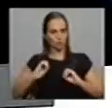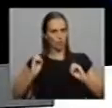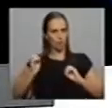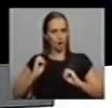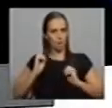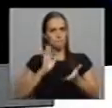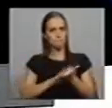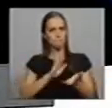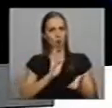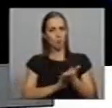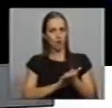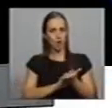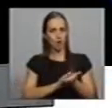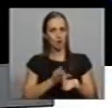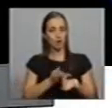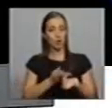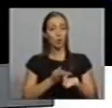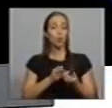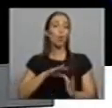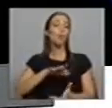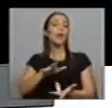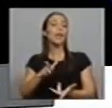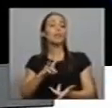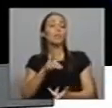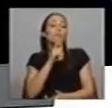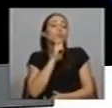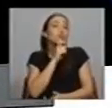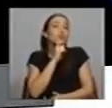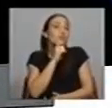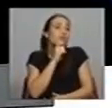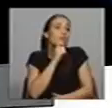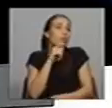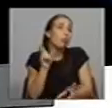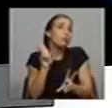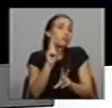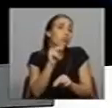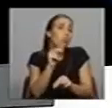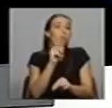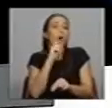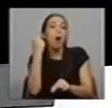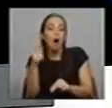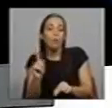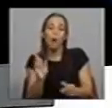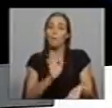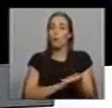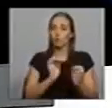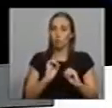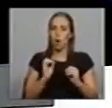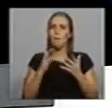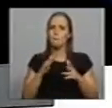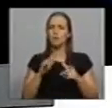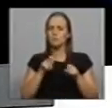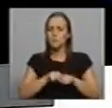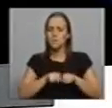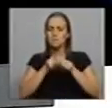mais romântico hipotético planeta do Sistema Solar possa existir, mas, entretanto, vão-se acumulando uma série de evidências